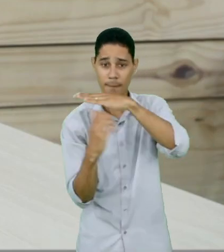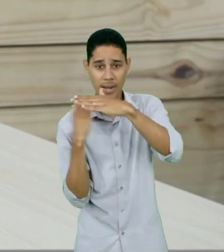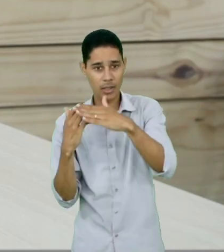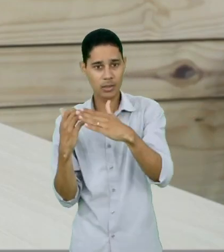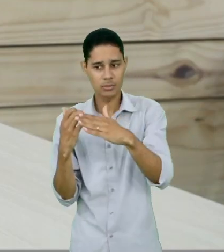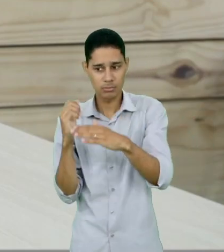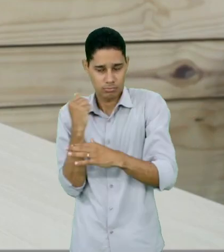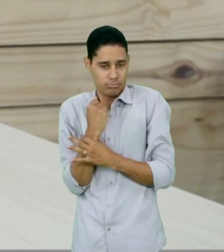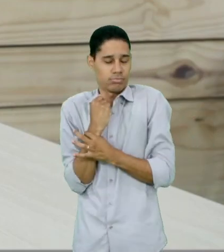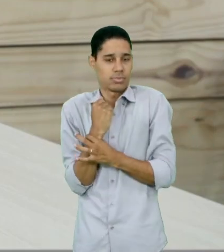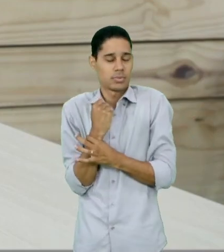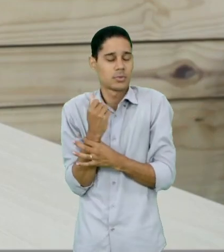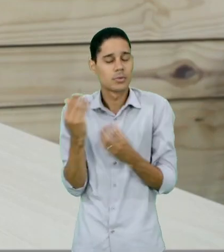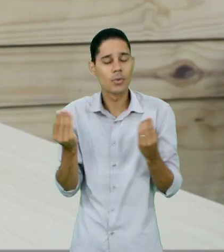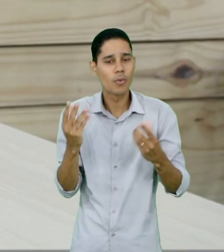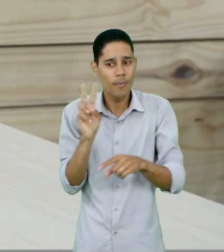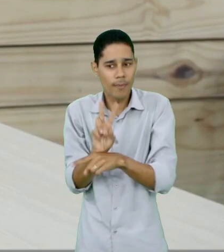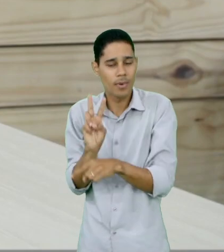outra a gente vê aí